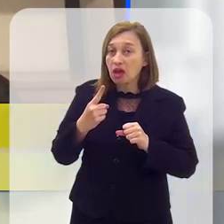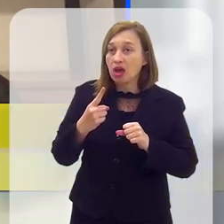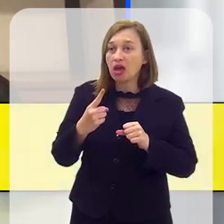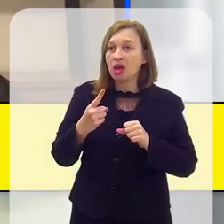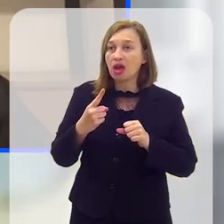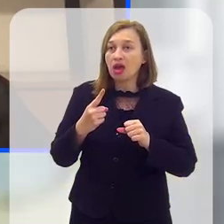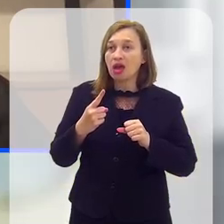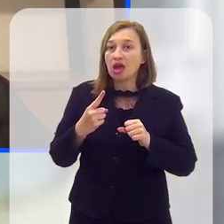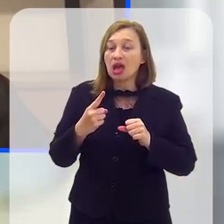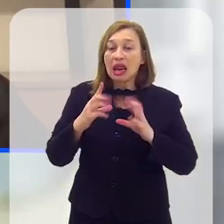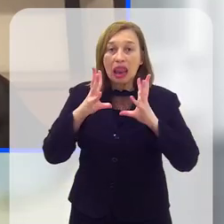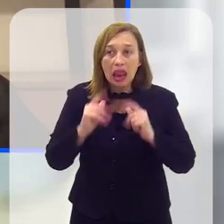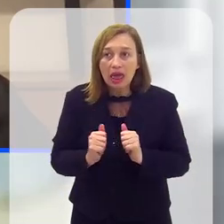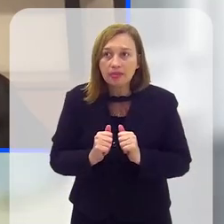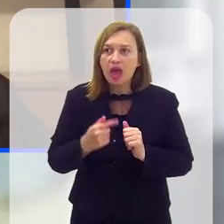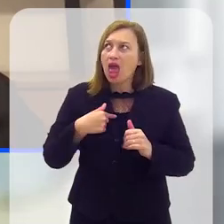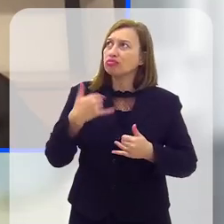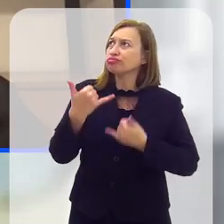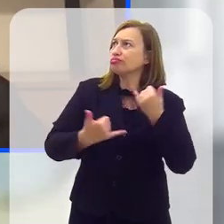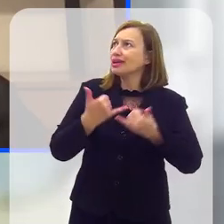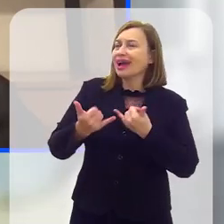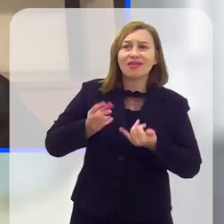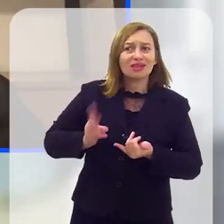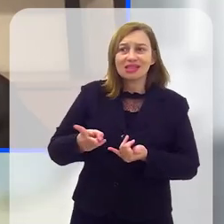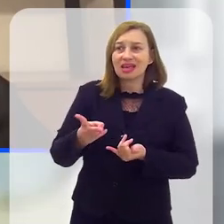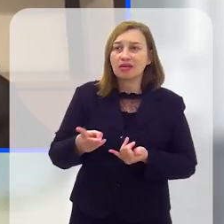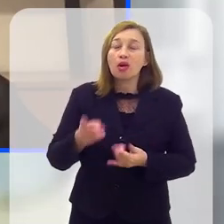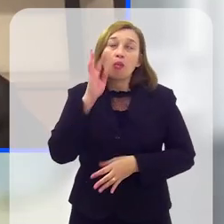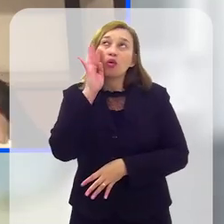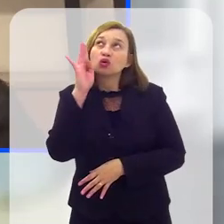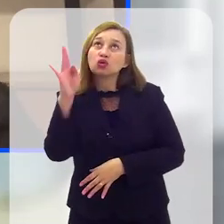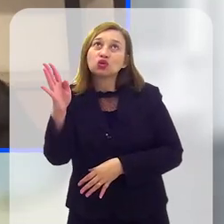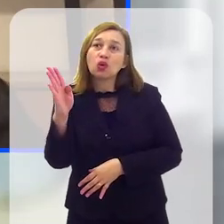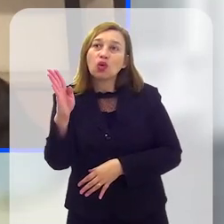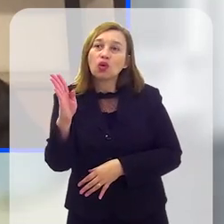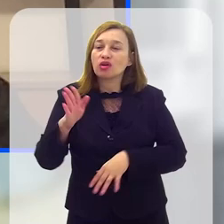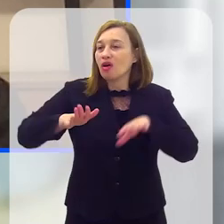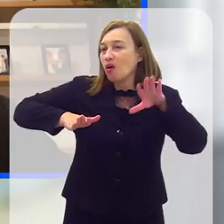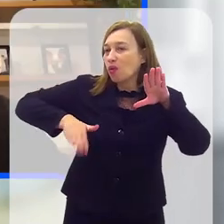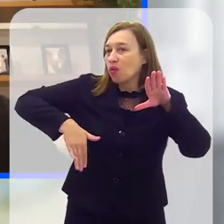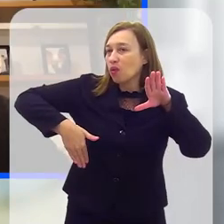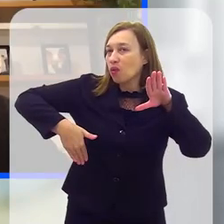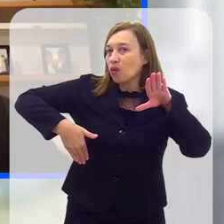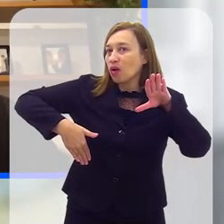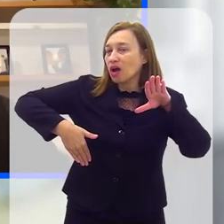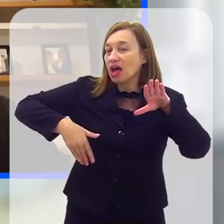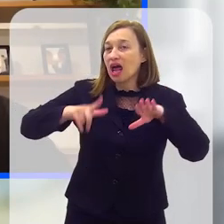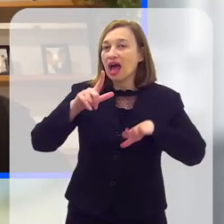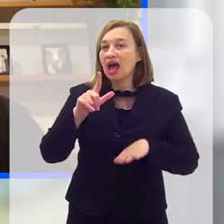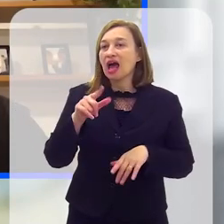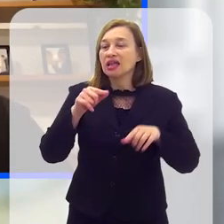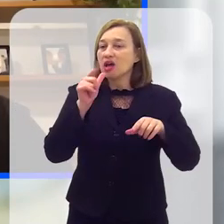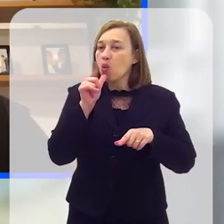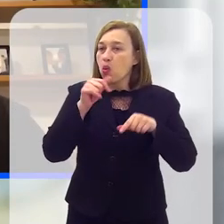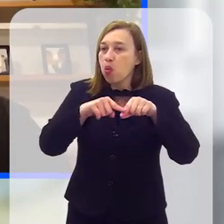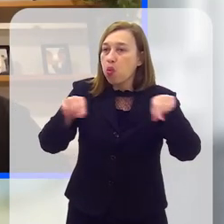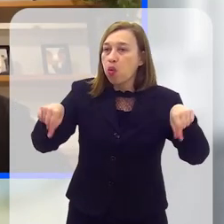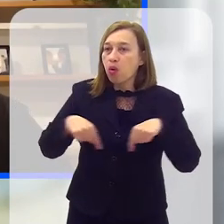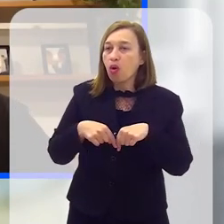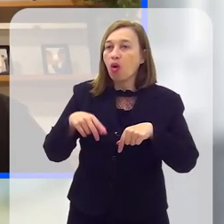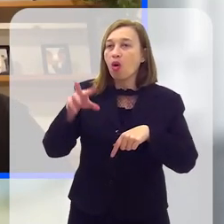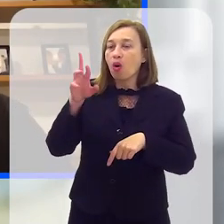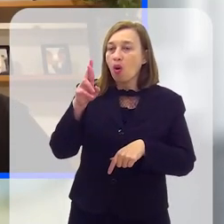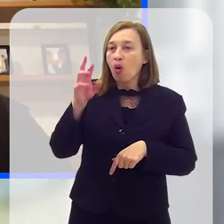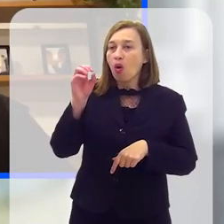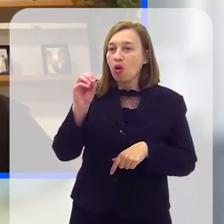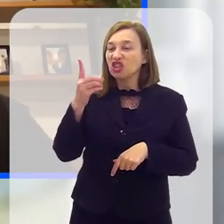uma luz no fim do túnel. Eu sempre brinquei que meu sonho era poder fazer um piquenique e mergulhar na Rodrigo de Freitas, fim de semana.